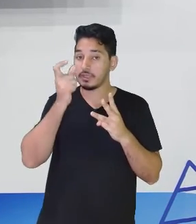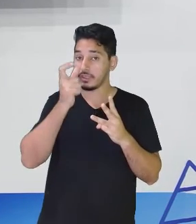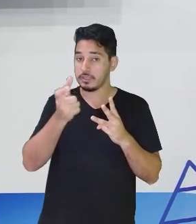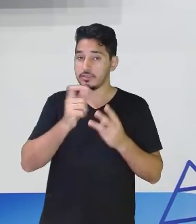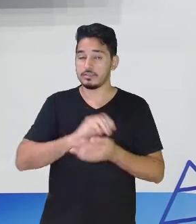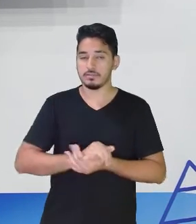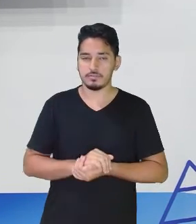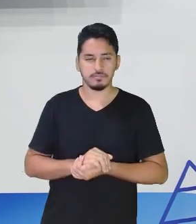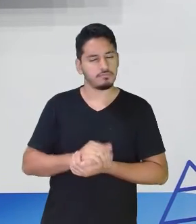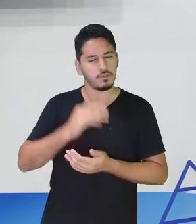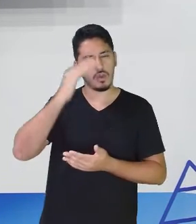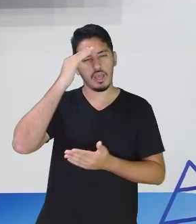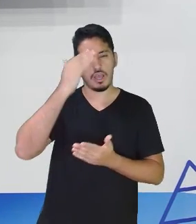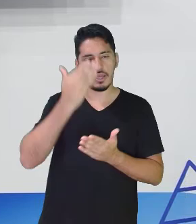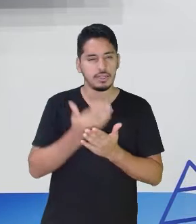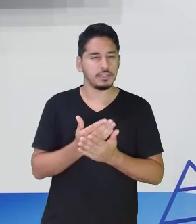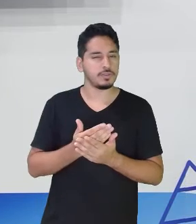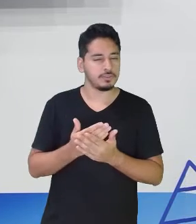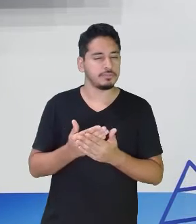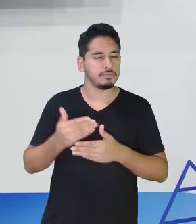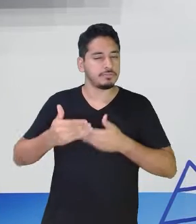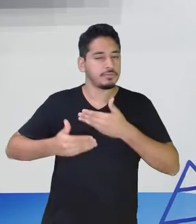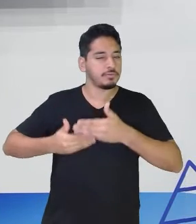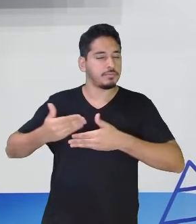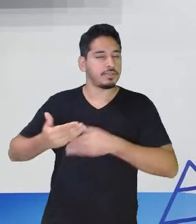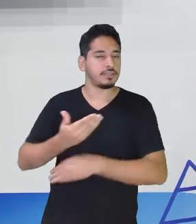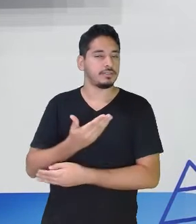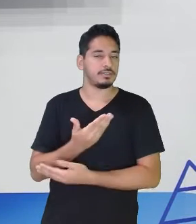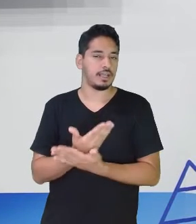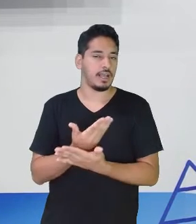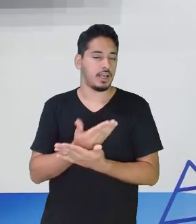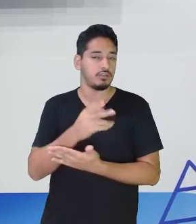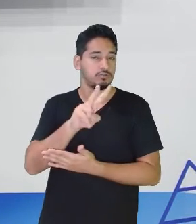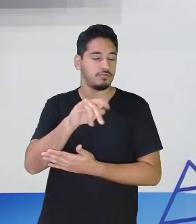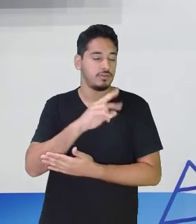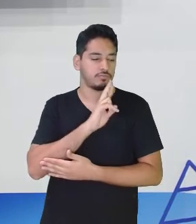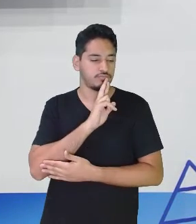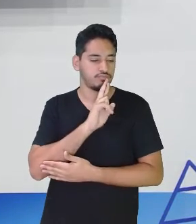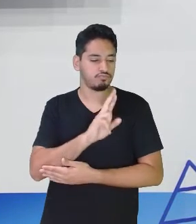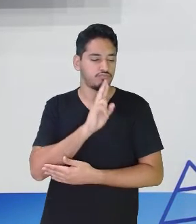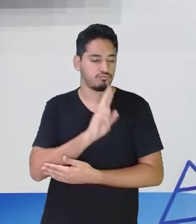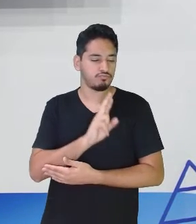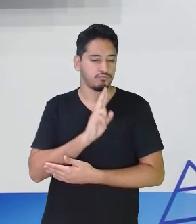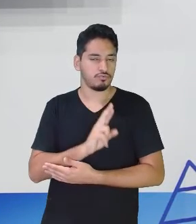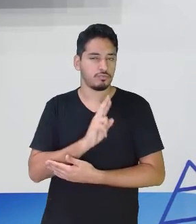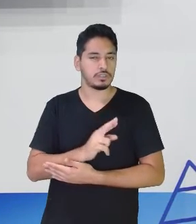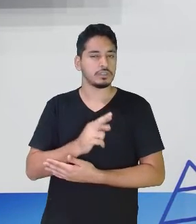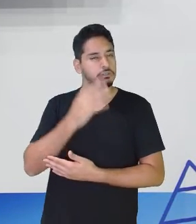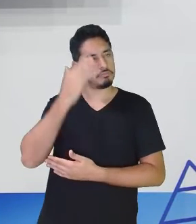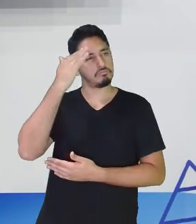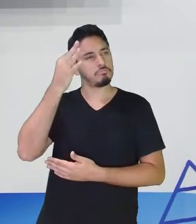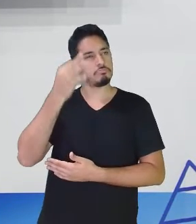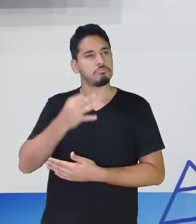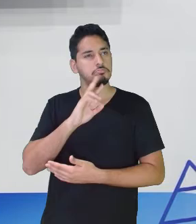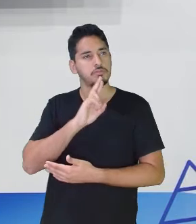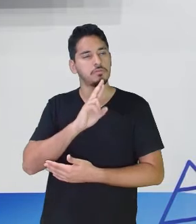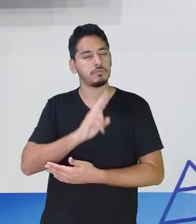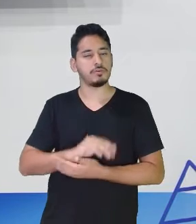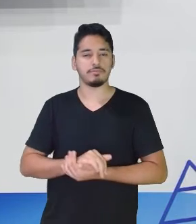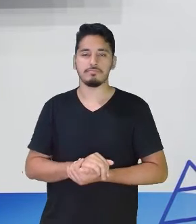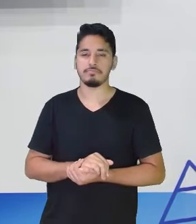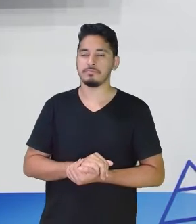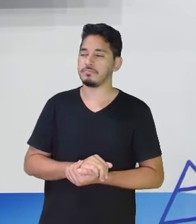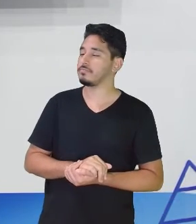interessantes. E eu acredito que no decorrer da aula vocês vão responder com propriedade, com segurança. Mas vamos